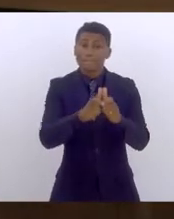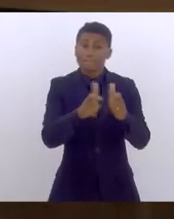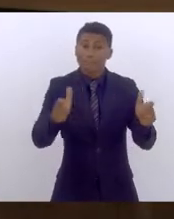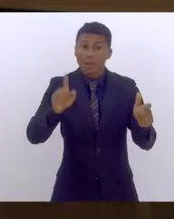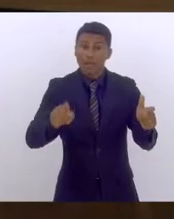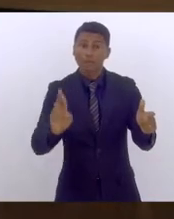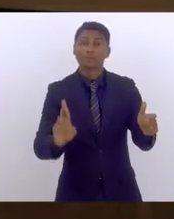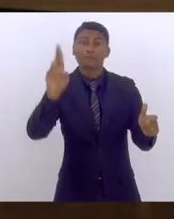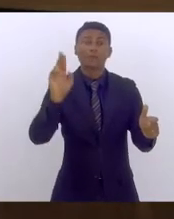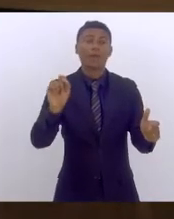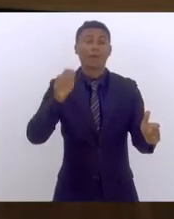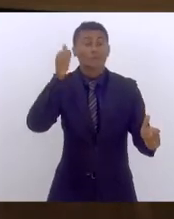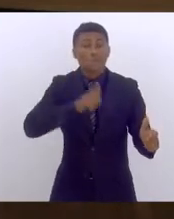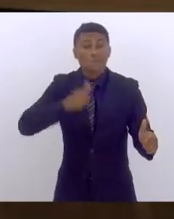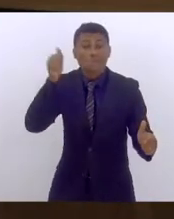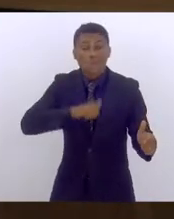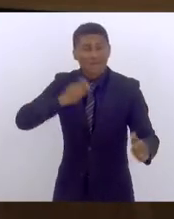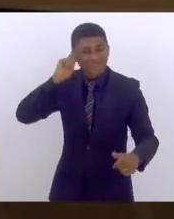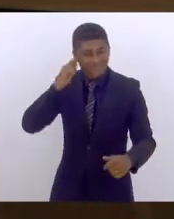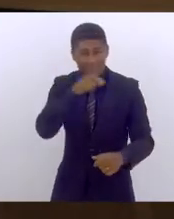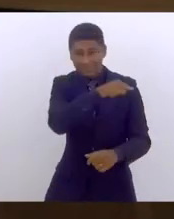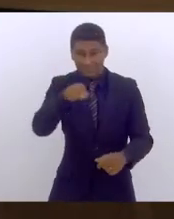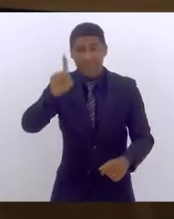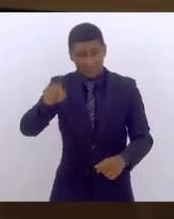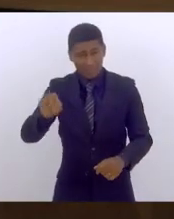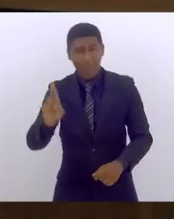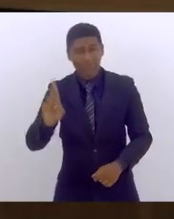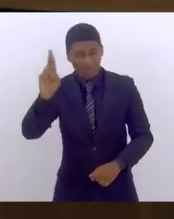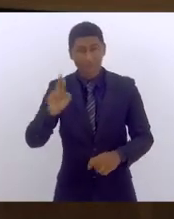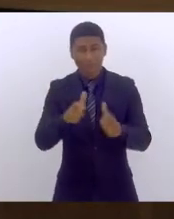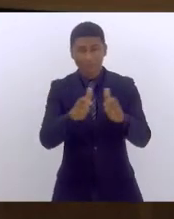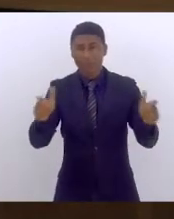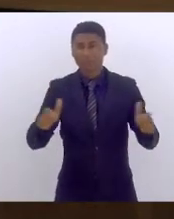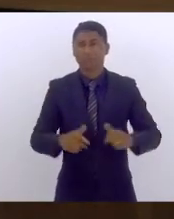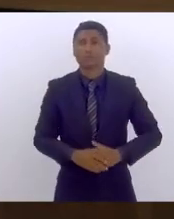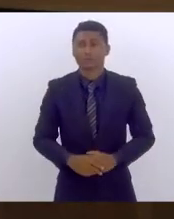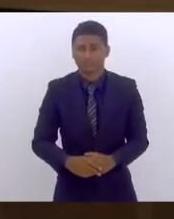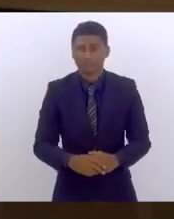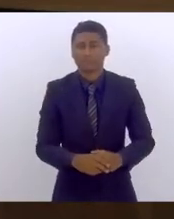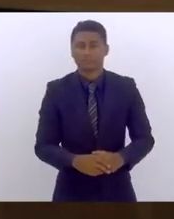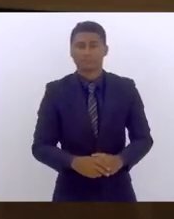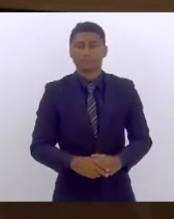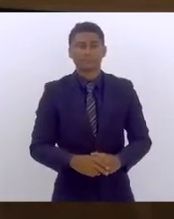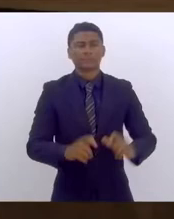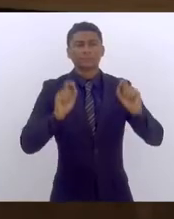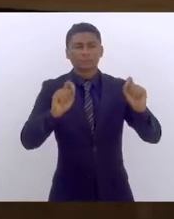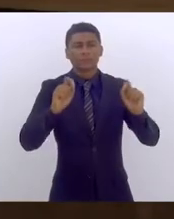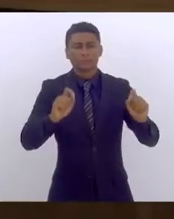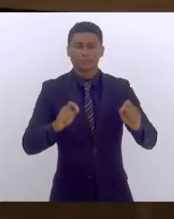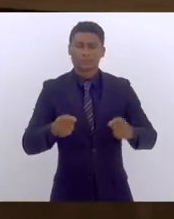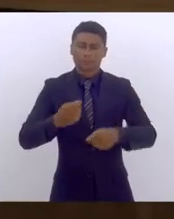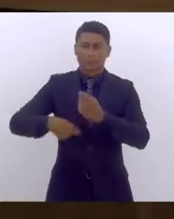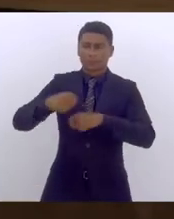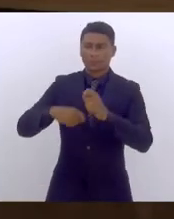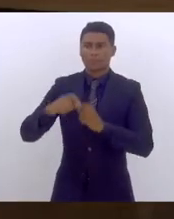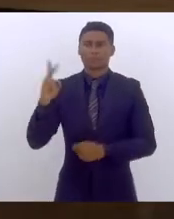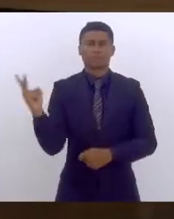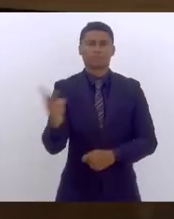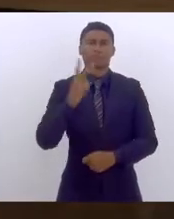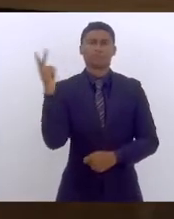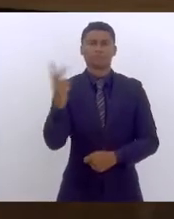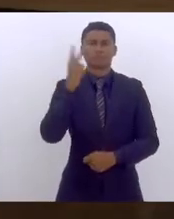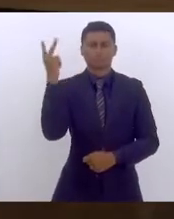mulheres, mulheres negras em sua maioria, e que representa a valorização da economia, que